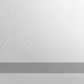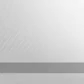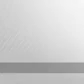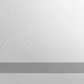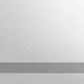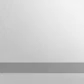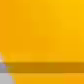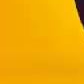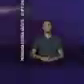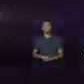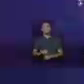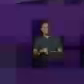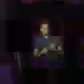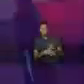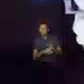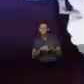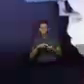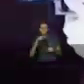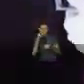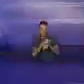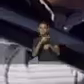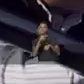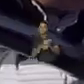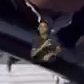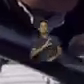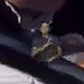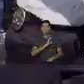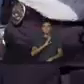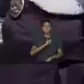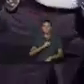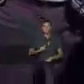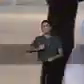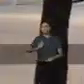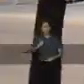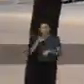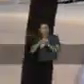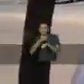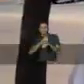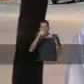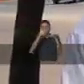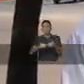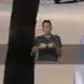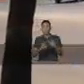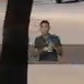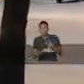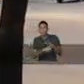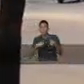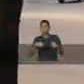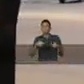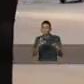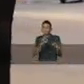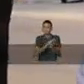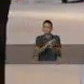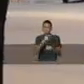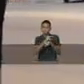Para mudar no 17, o crime será inibido com a presença da polícia nos bairros. Precisamos combater a criminalidade